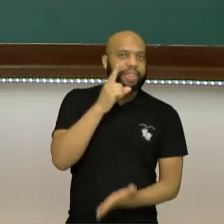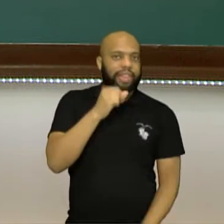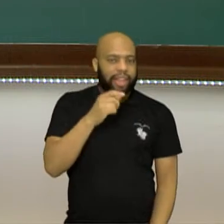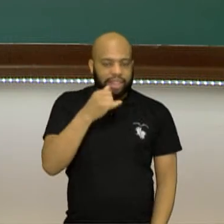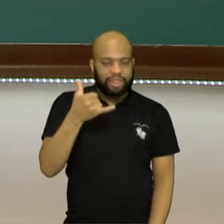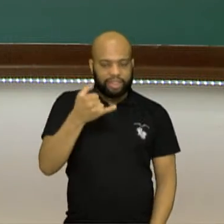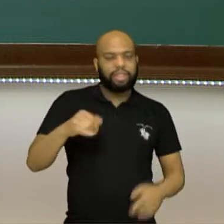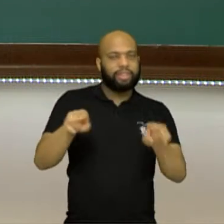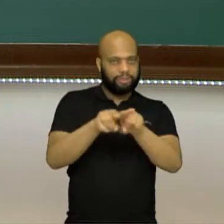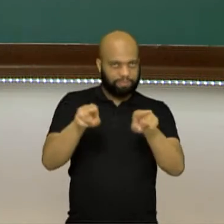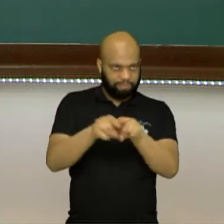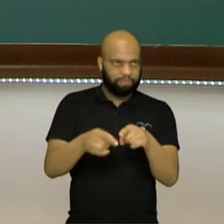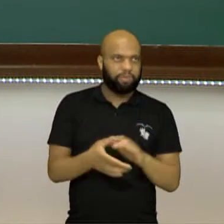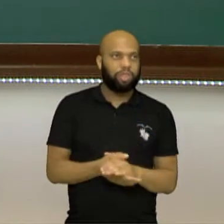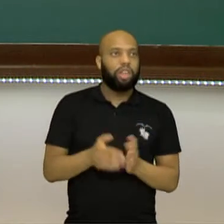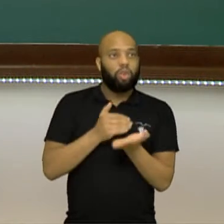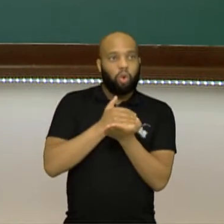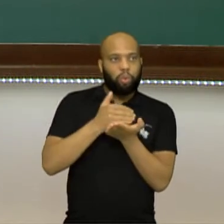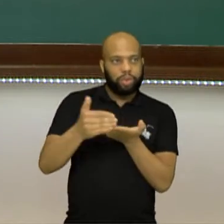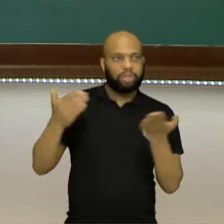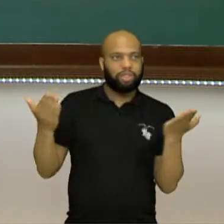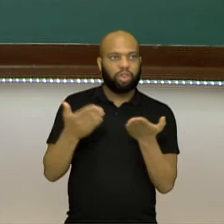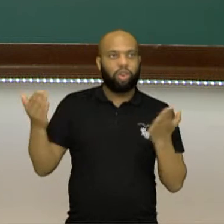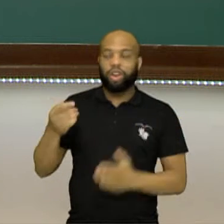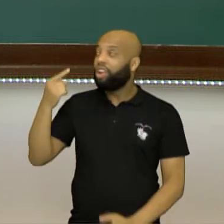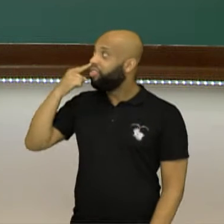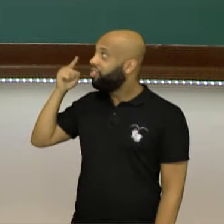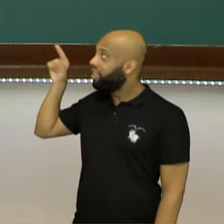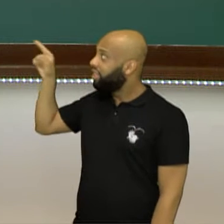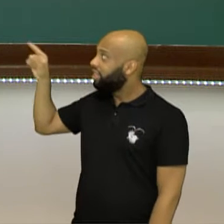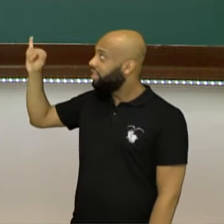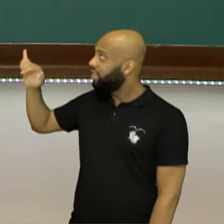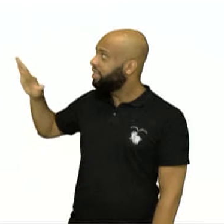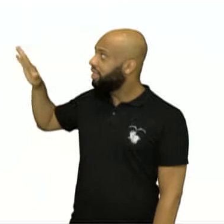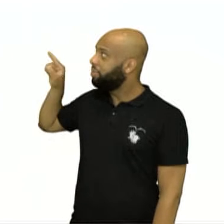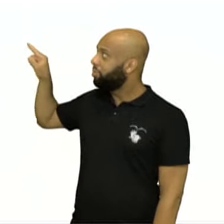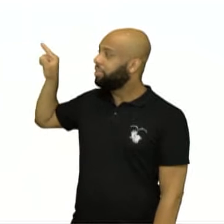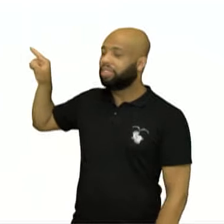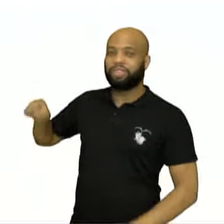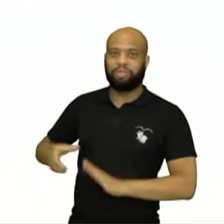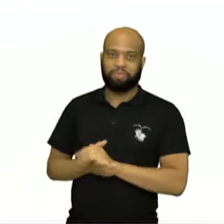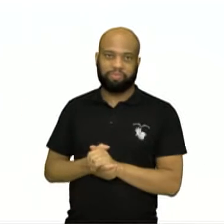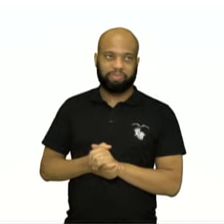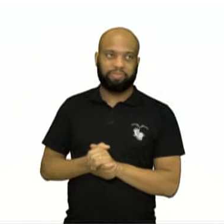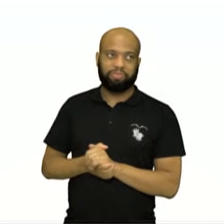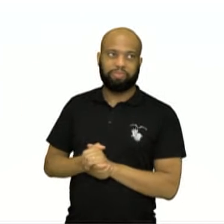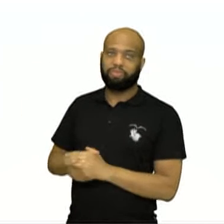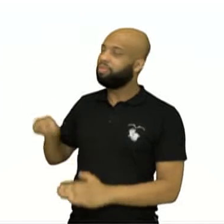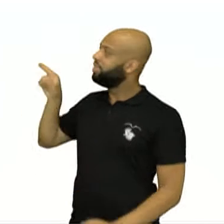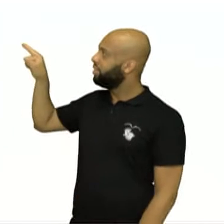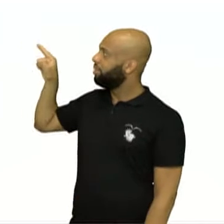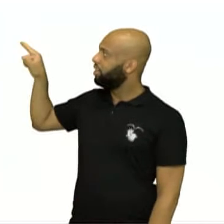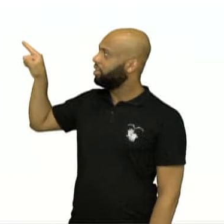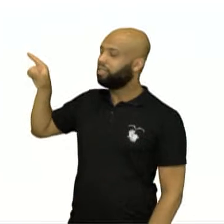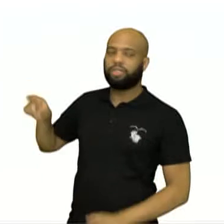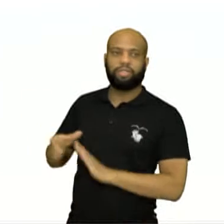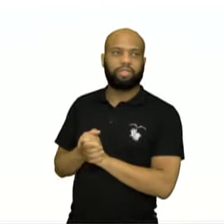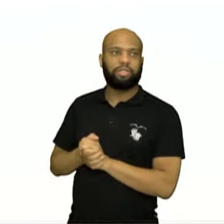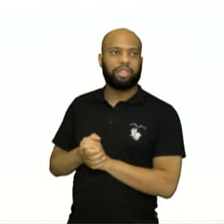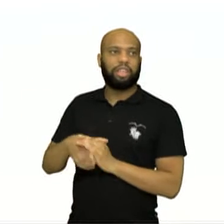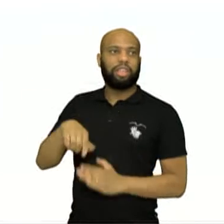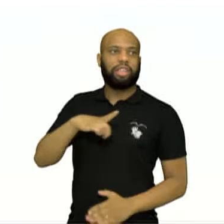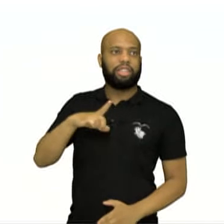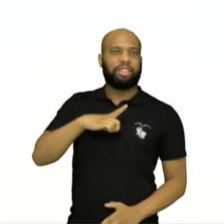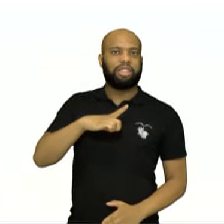na mão. E para começar, dê uma olhada nessa imagem que está na sua tela. Essa imagem do lado esquerdo aí embaixo. Essas